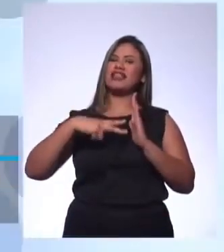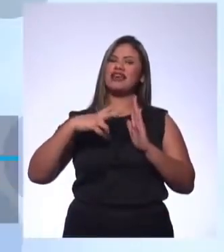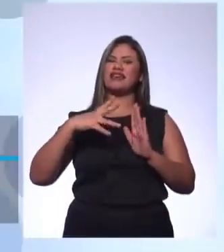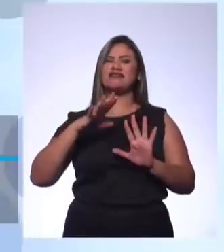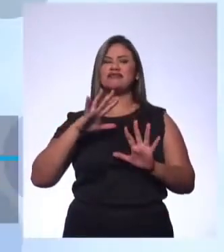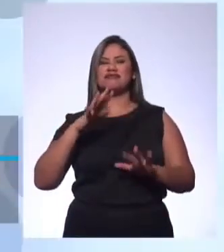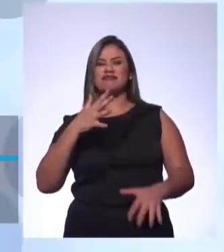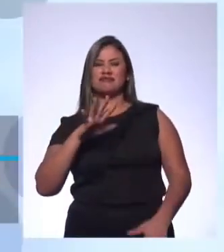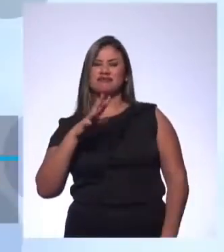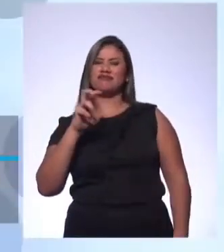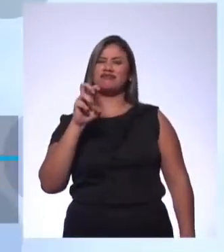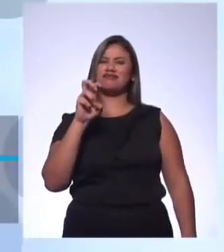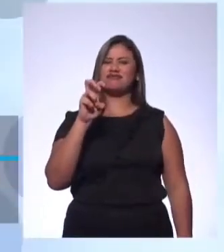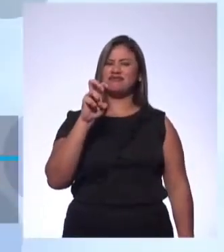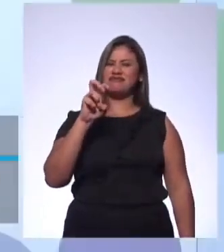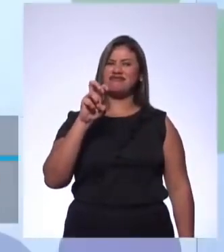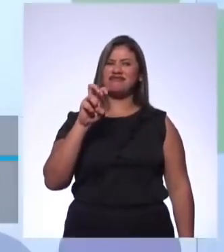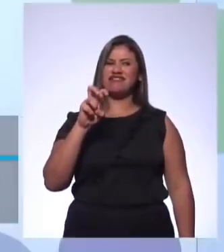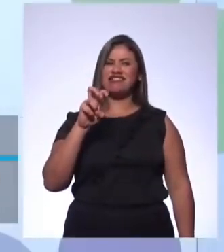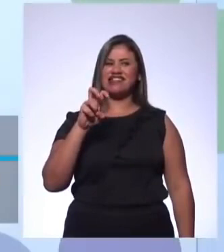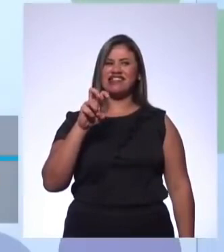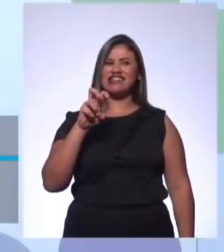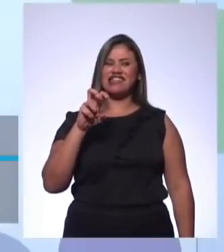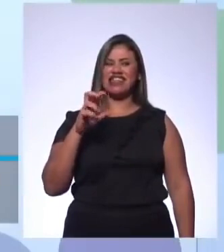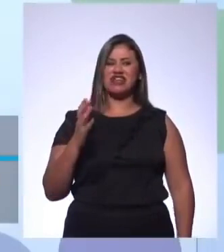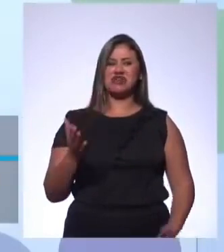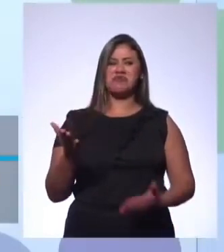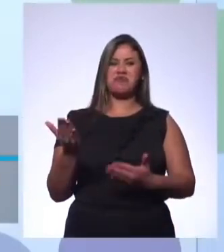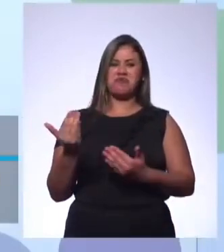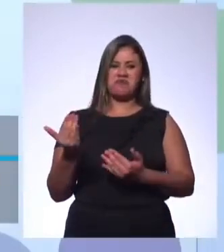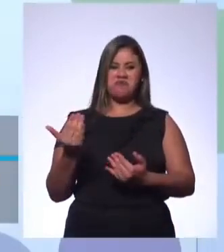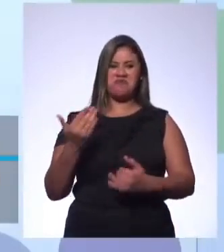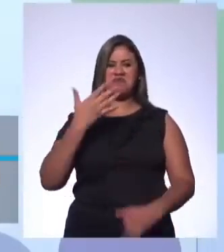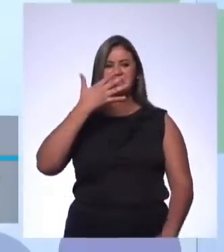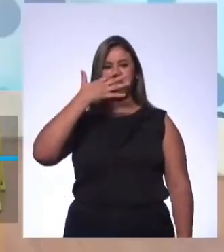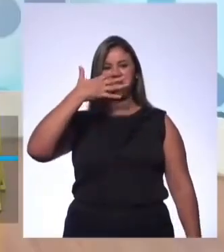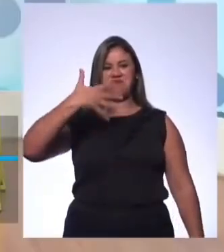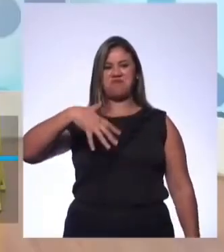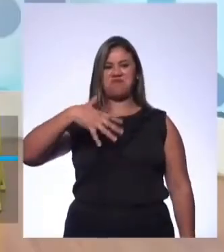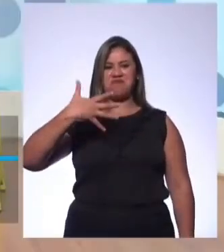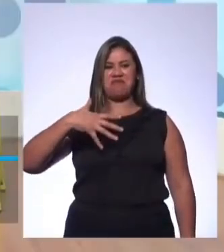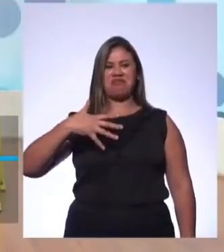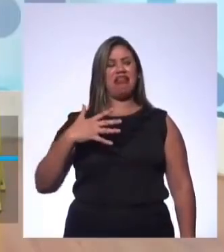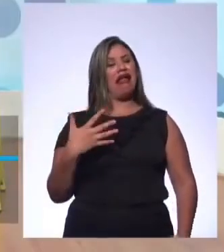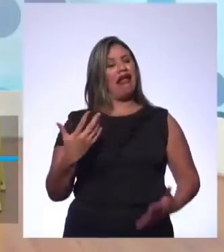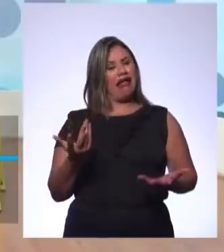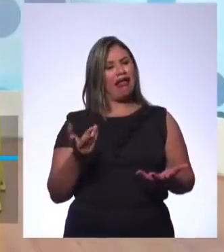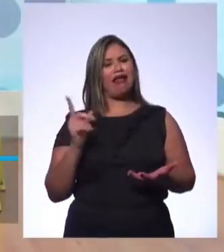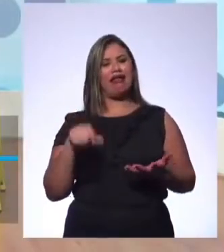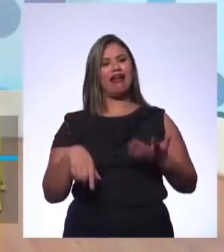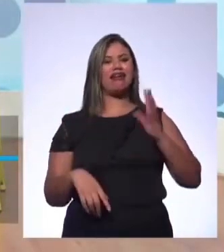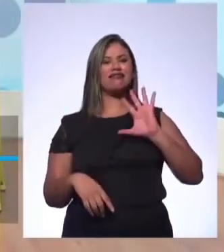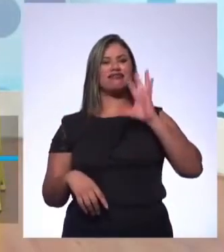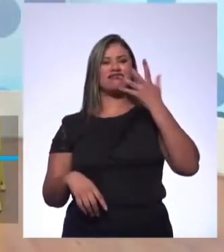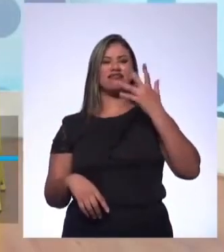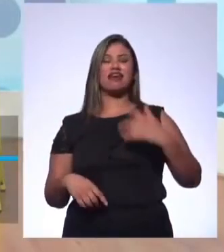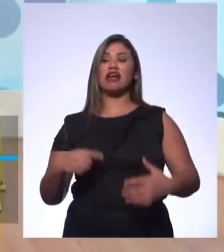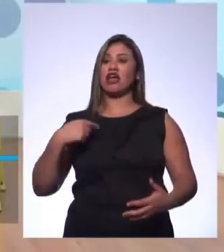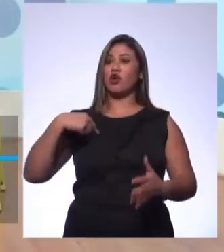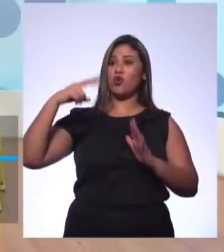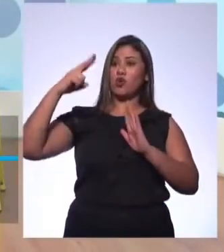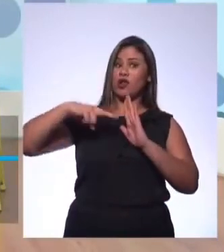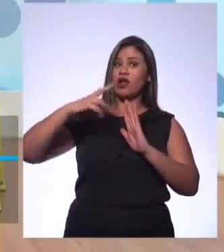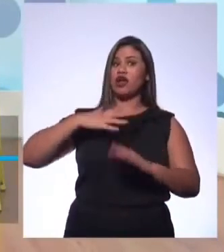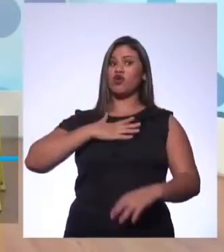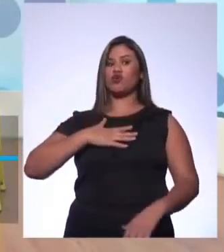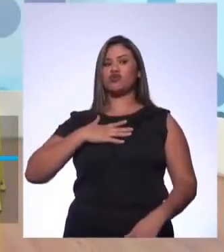5 anos. 5 anos, gente, acho bem novinho. Mas... aconteceu. Eu comecei a ler, a gostar